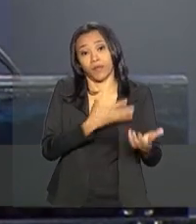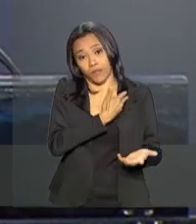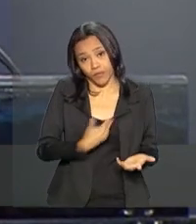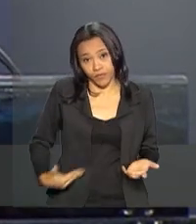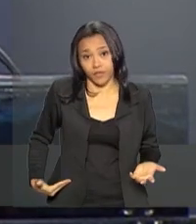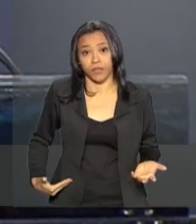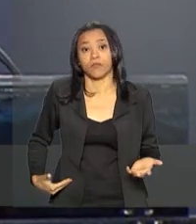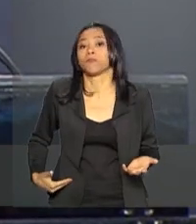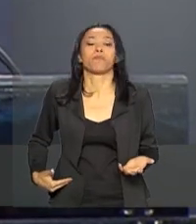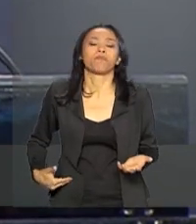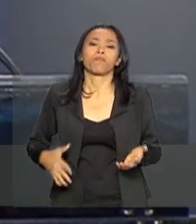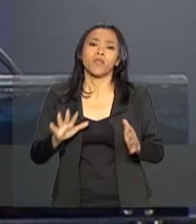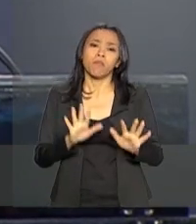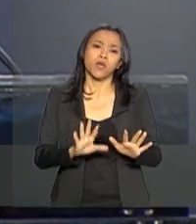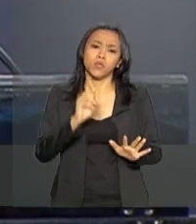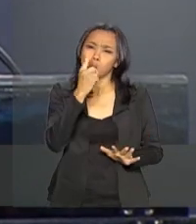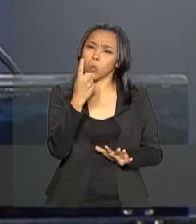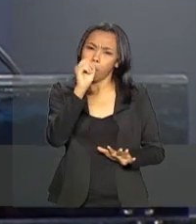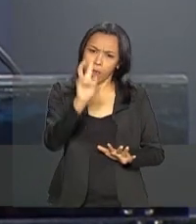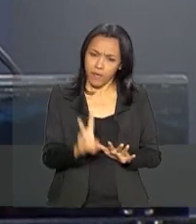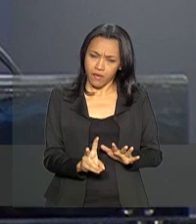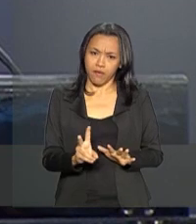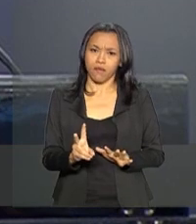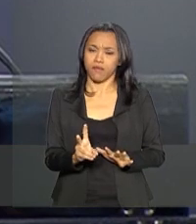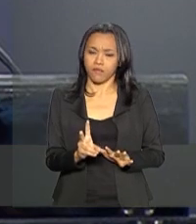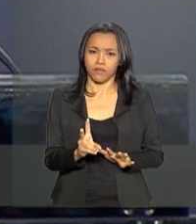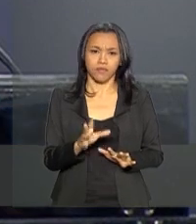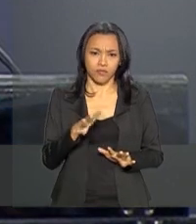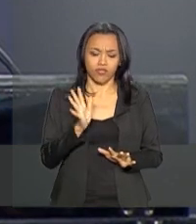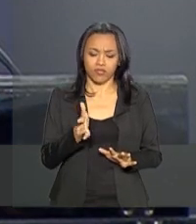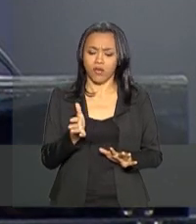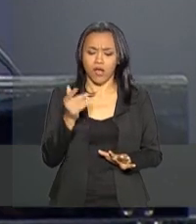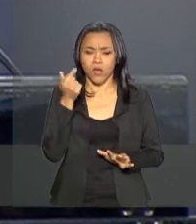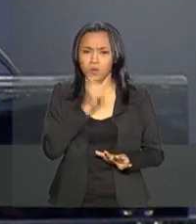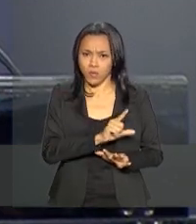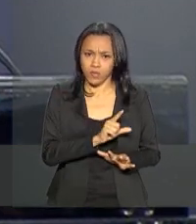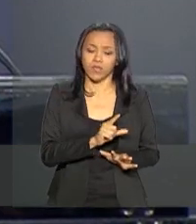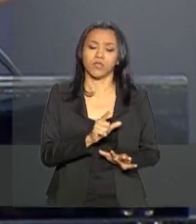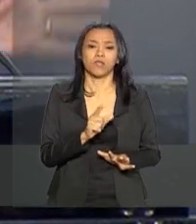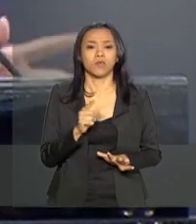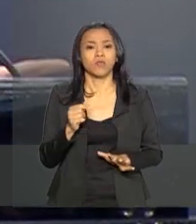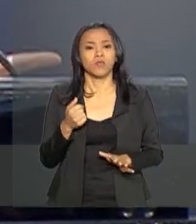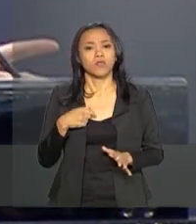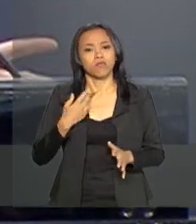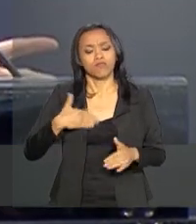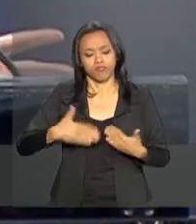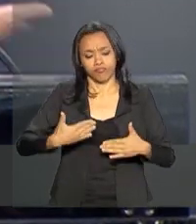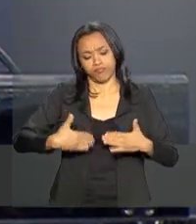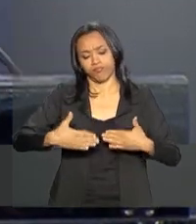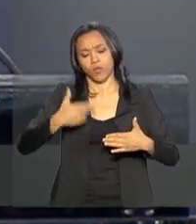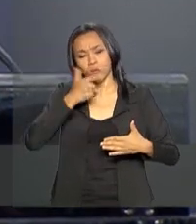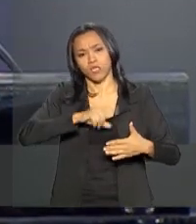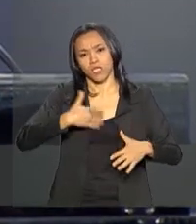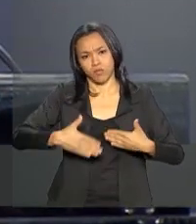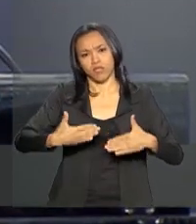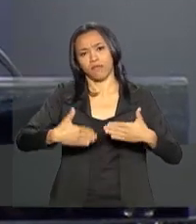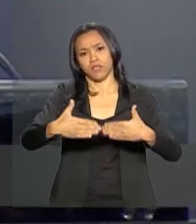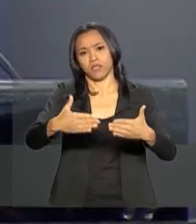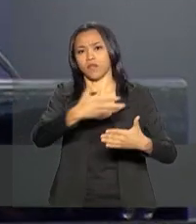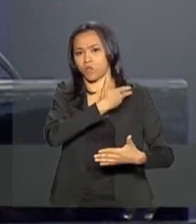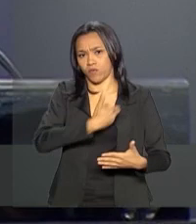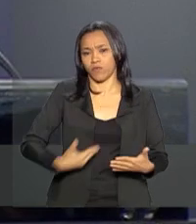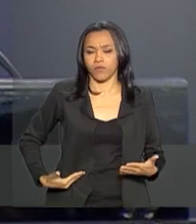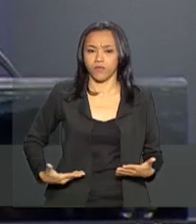aqui há um mês e meio do final do mandato, cumprimos o mandato por inteiro, conseguimos avançar, convenhamos, não é?